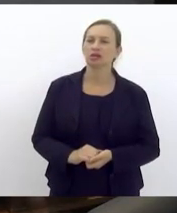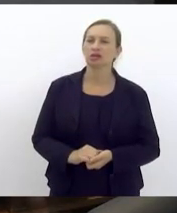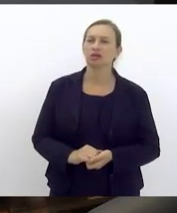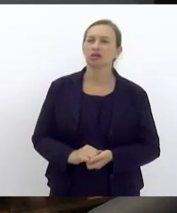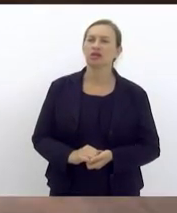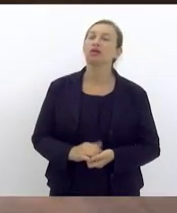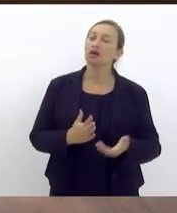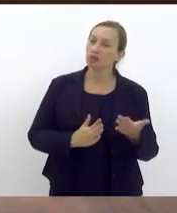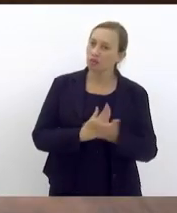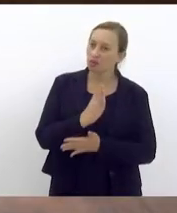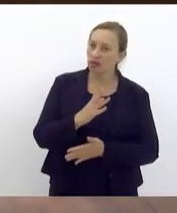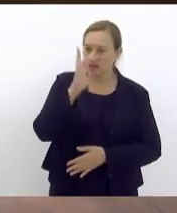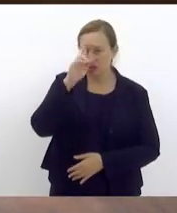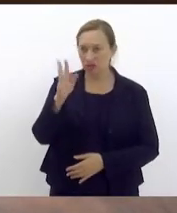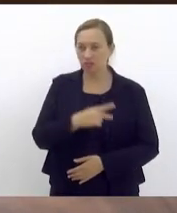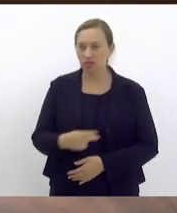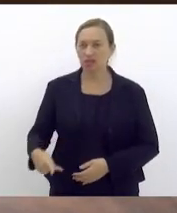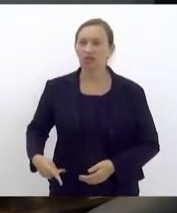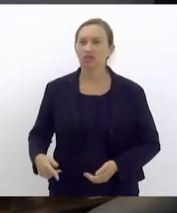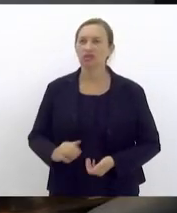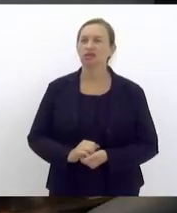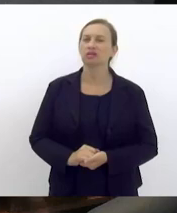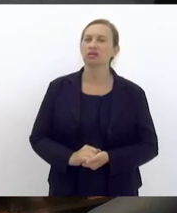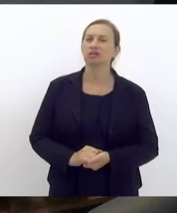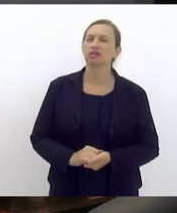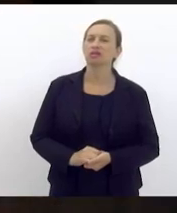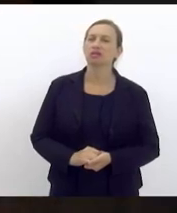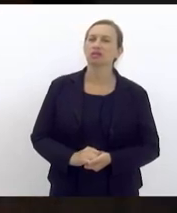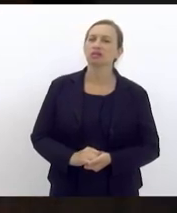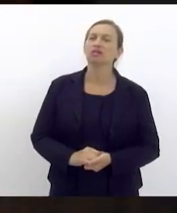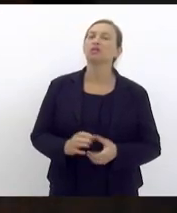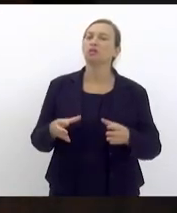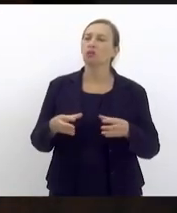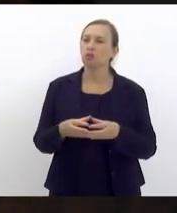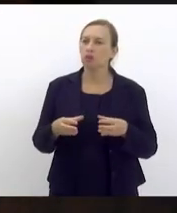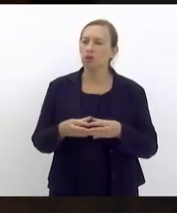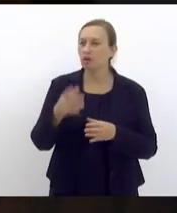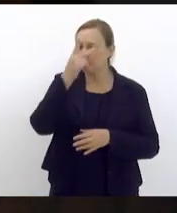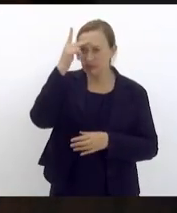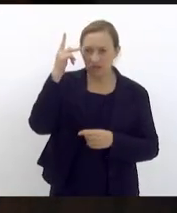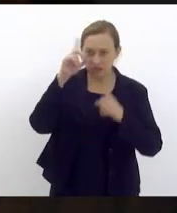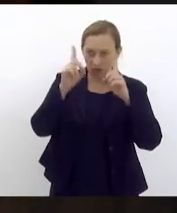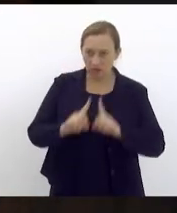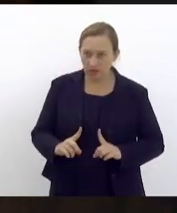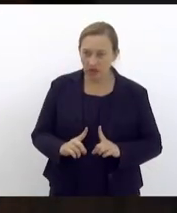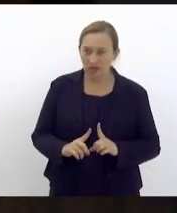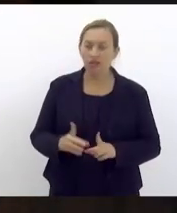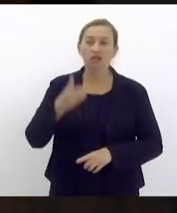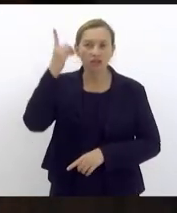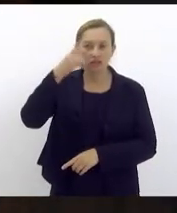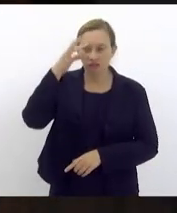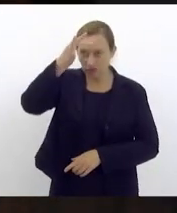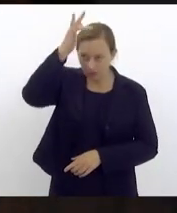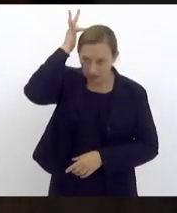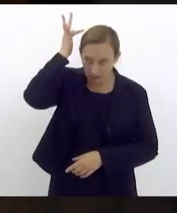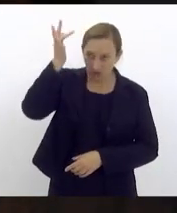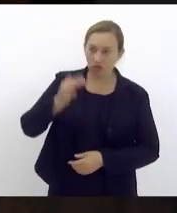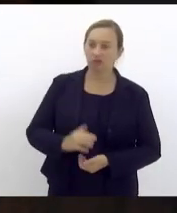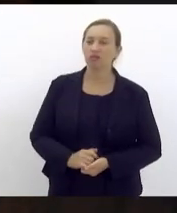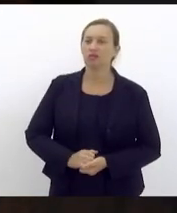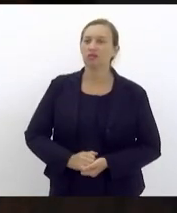parecer favorável presidente pela comissão da pessoa com deficiência Deputado Fred